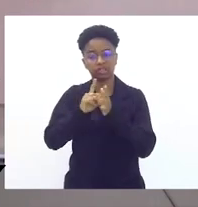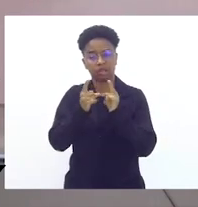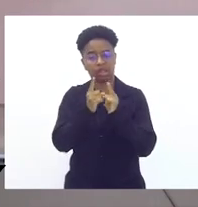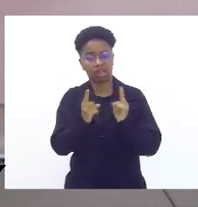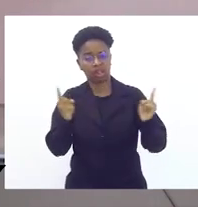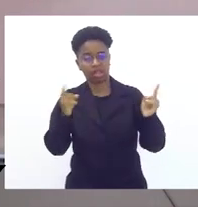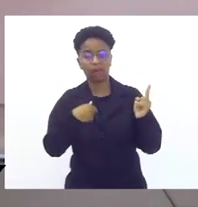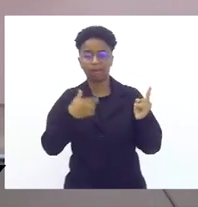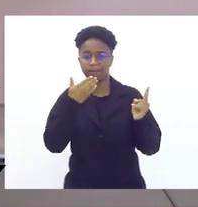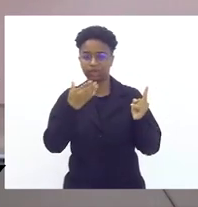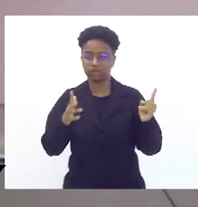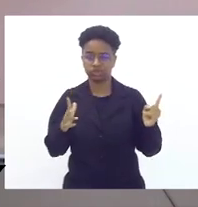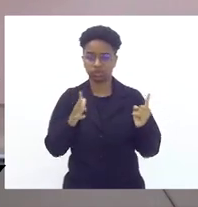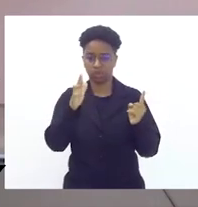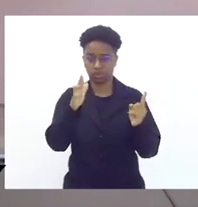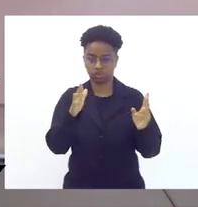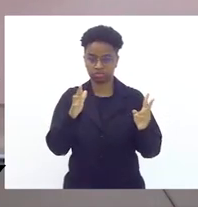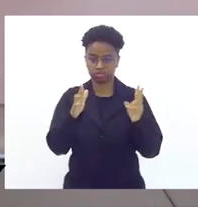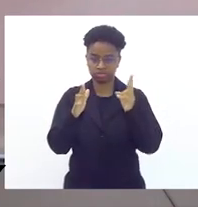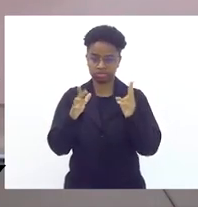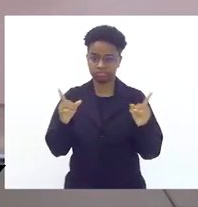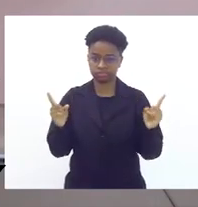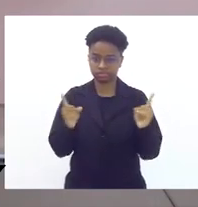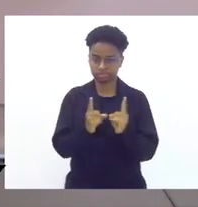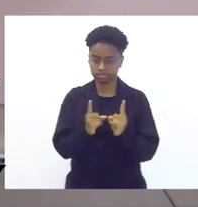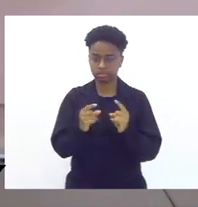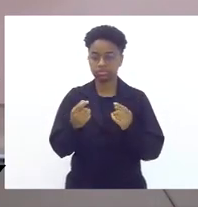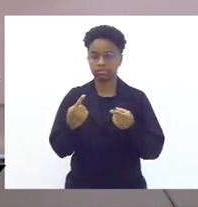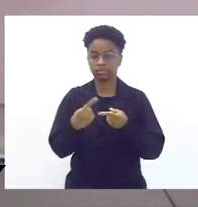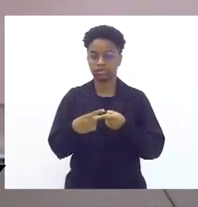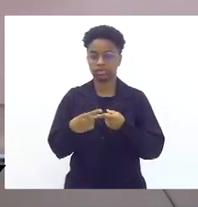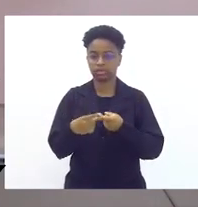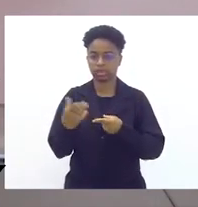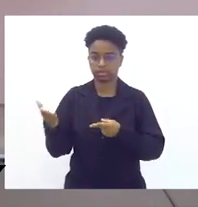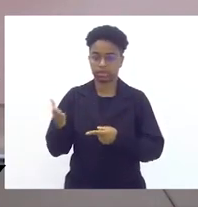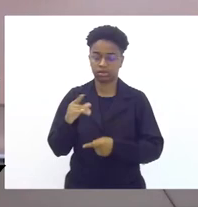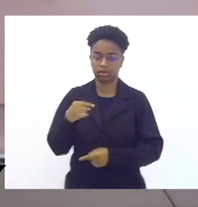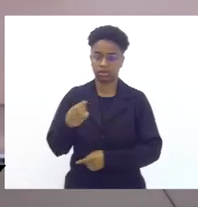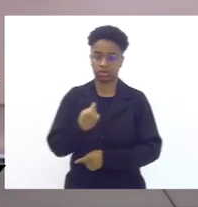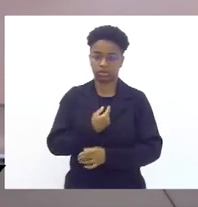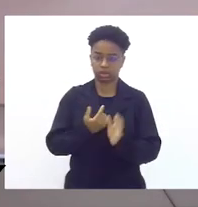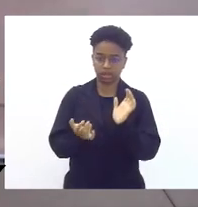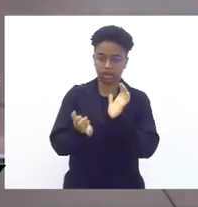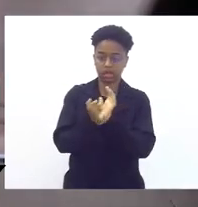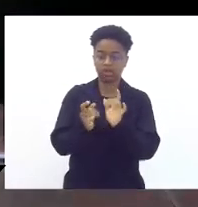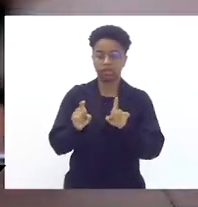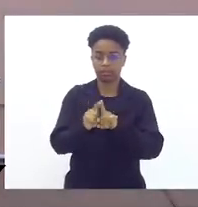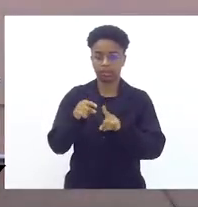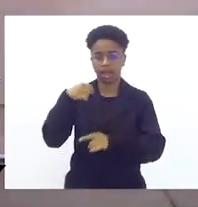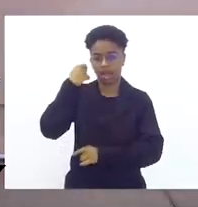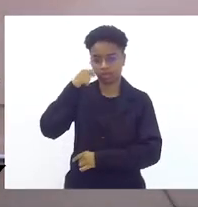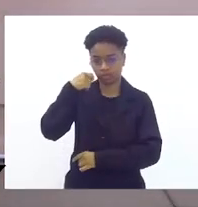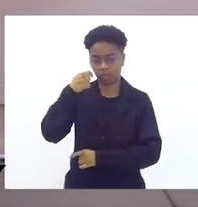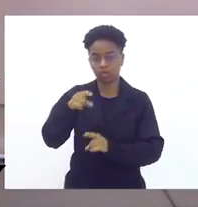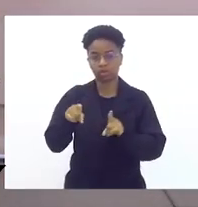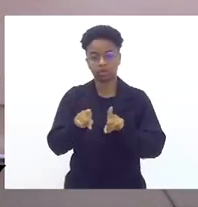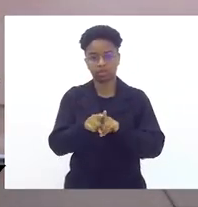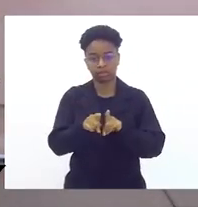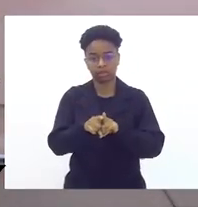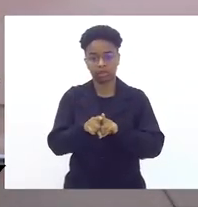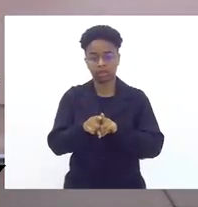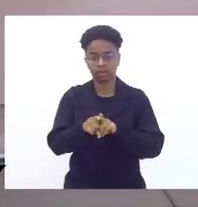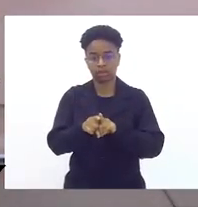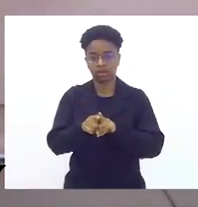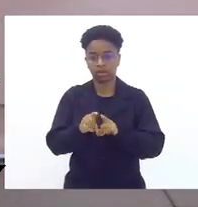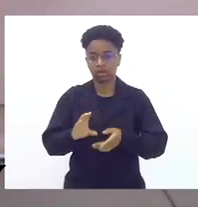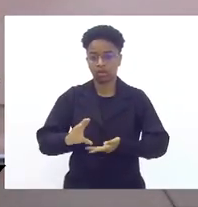o rolo que é da nossa equipe ele também é ator e é do Conselho